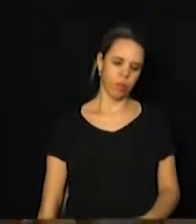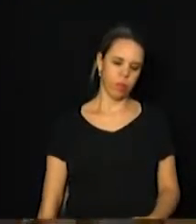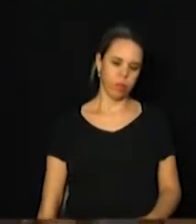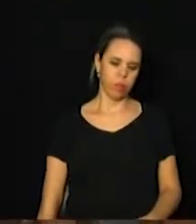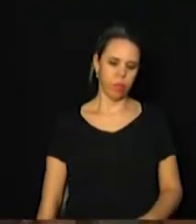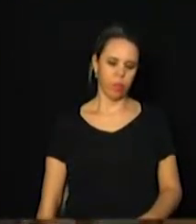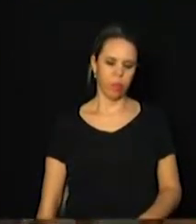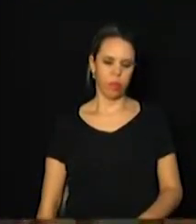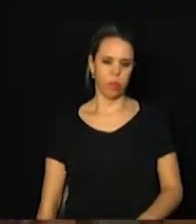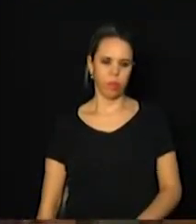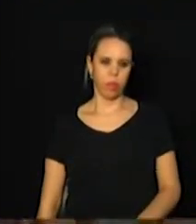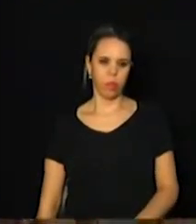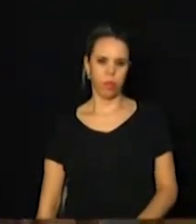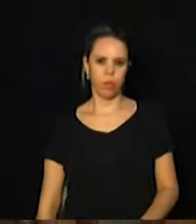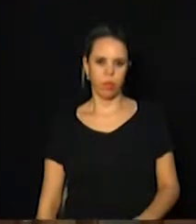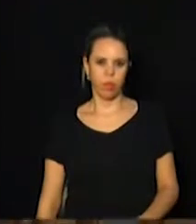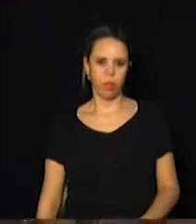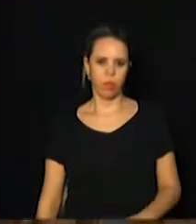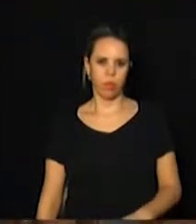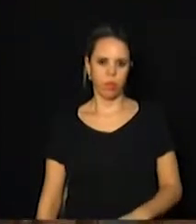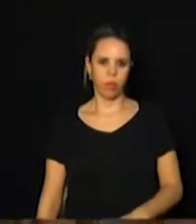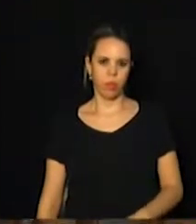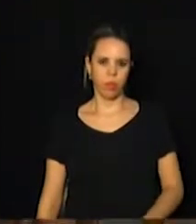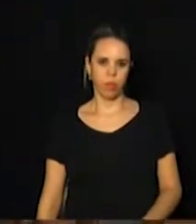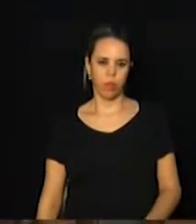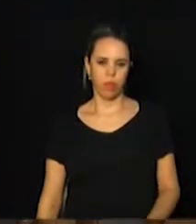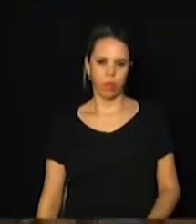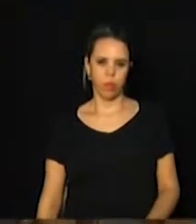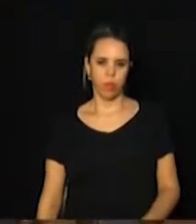E aí G1